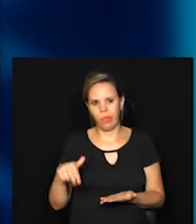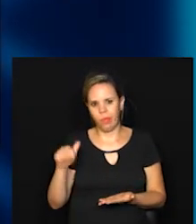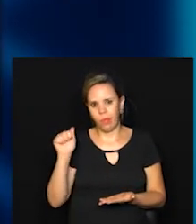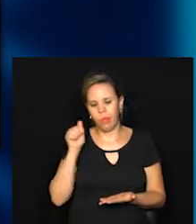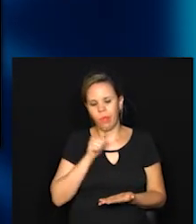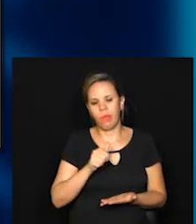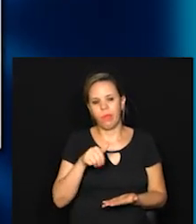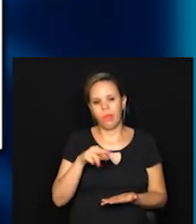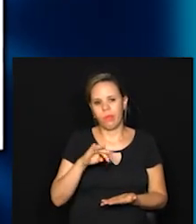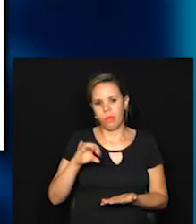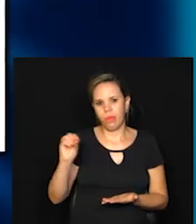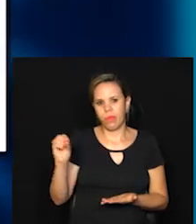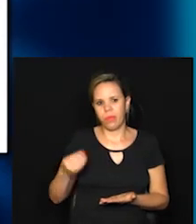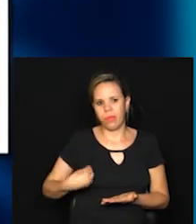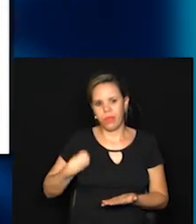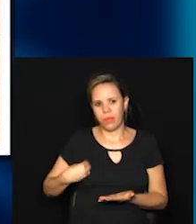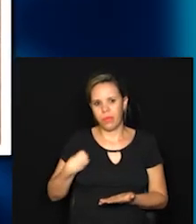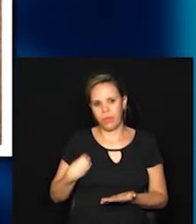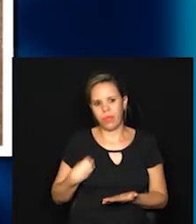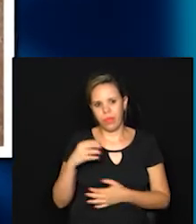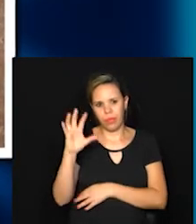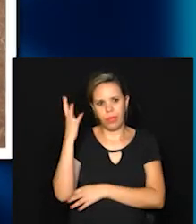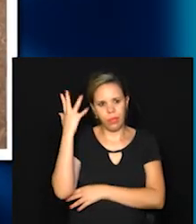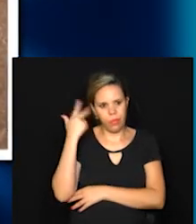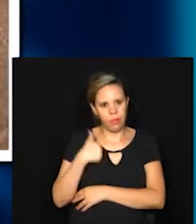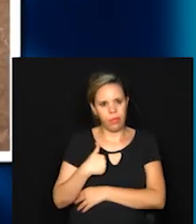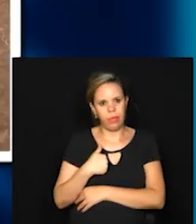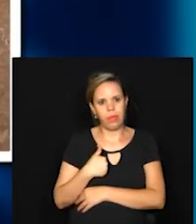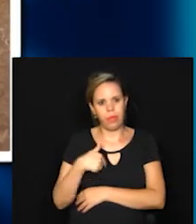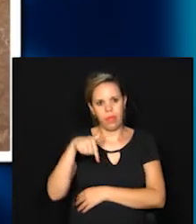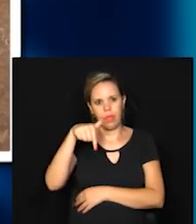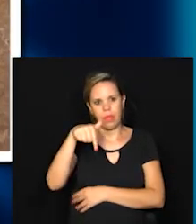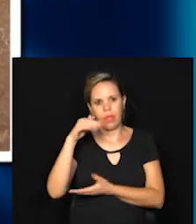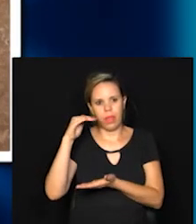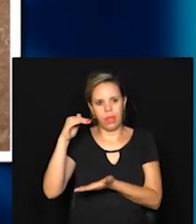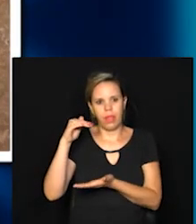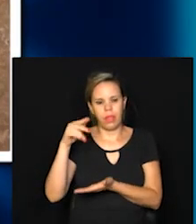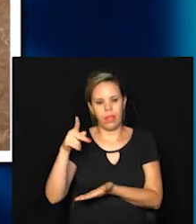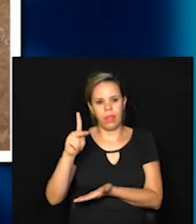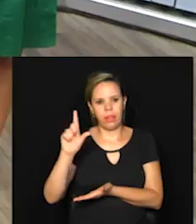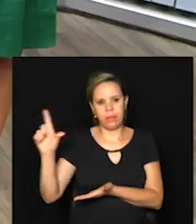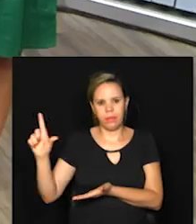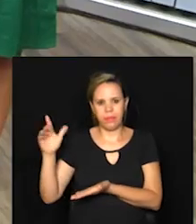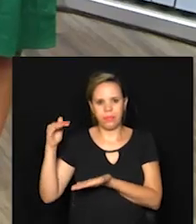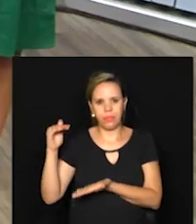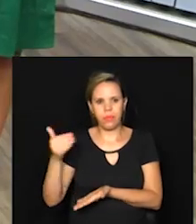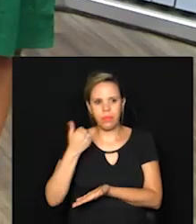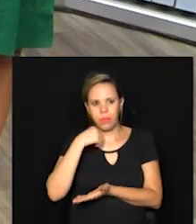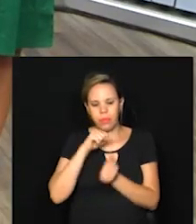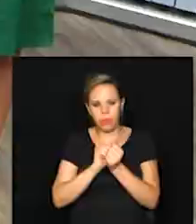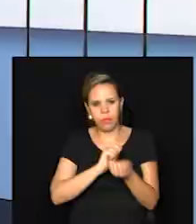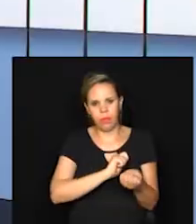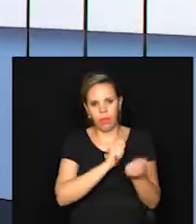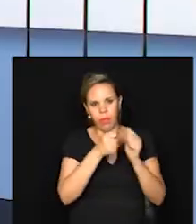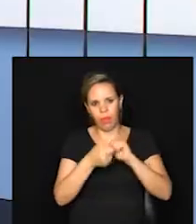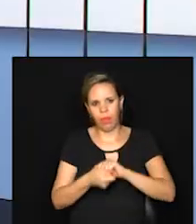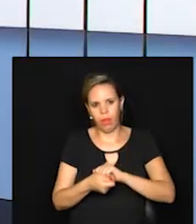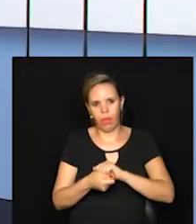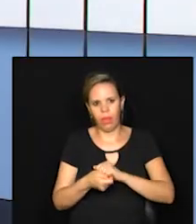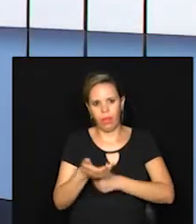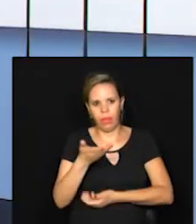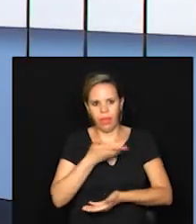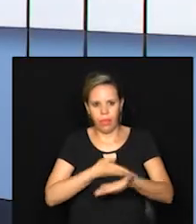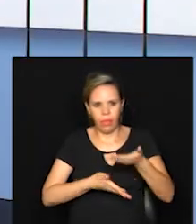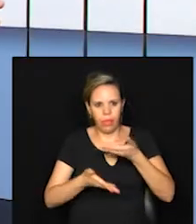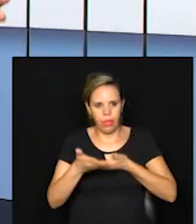que vivem no parque. Ele nasceu com cerca de 7 quilos e, junto com a mãe, já estão se adaptando à